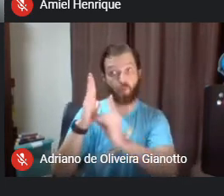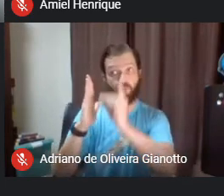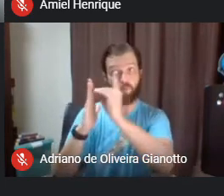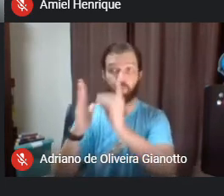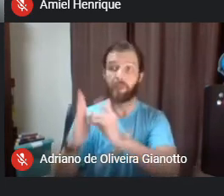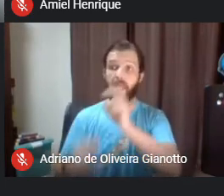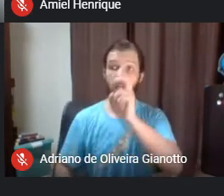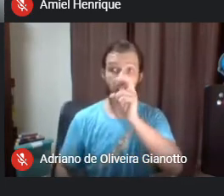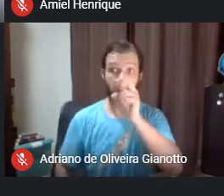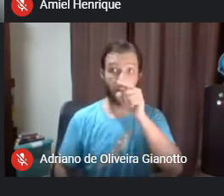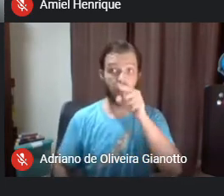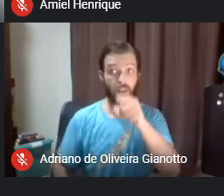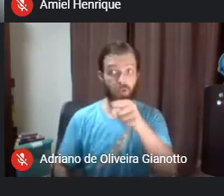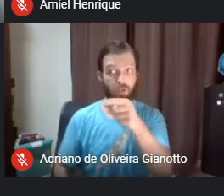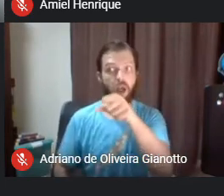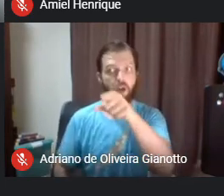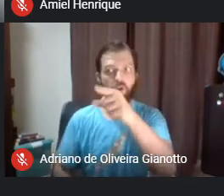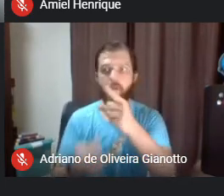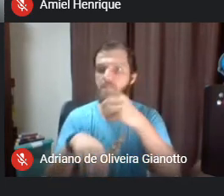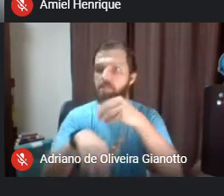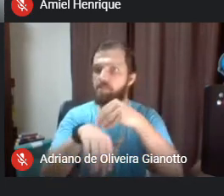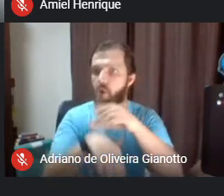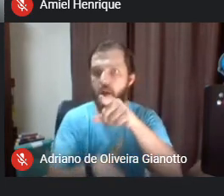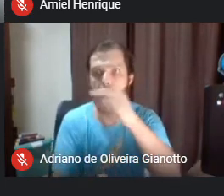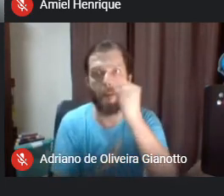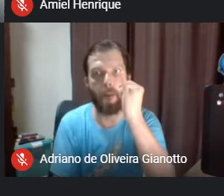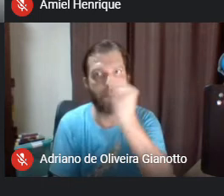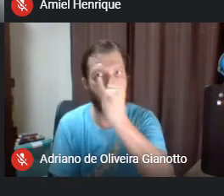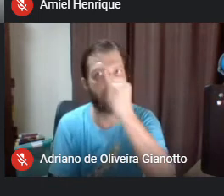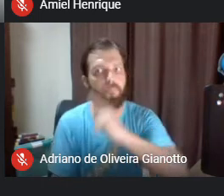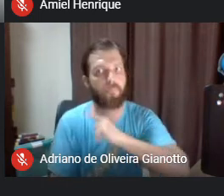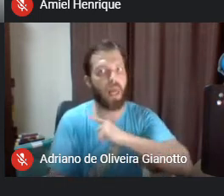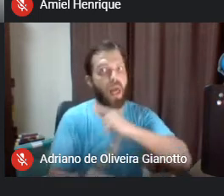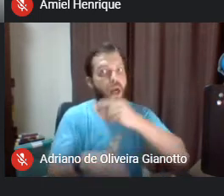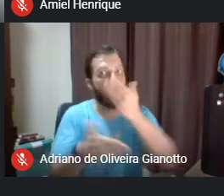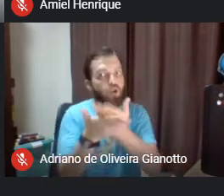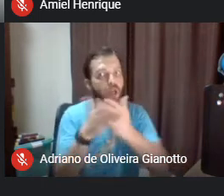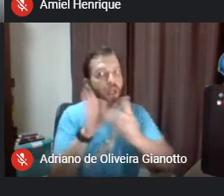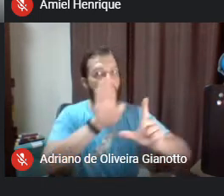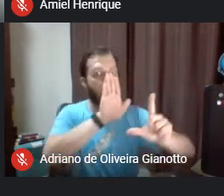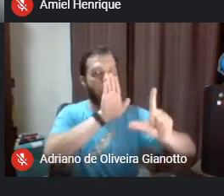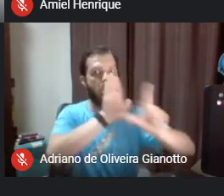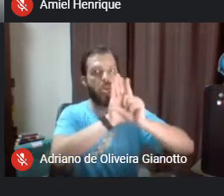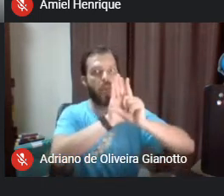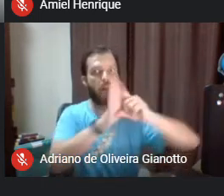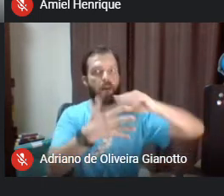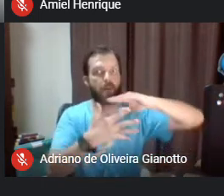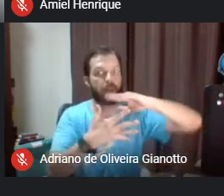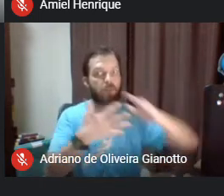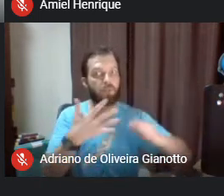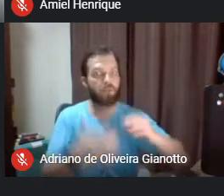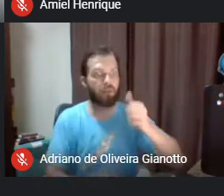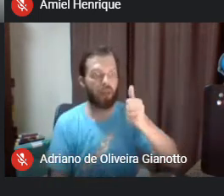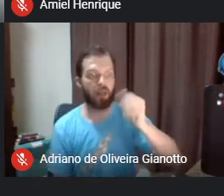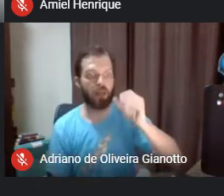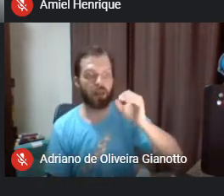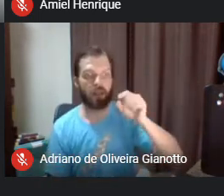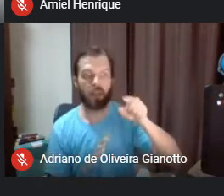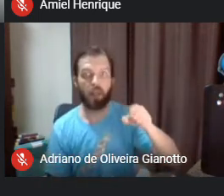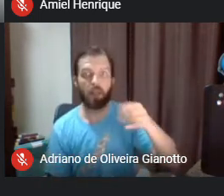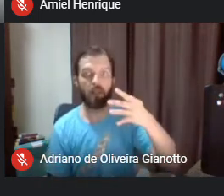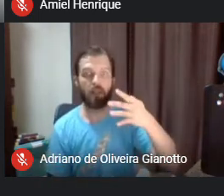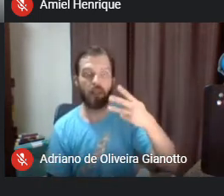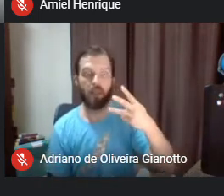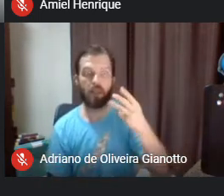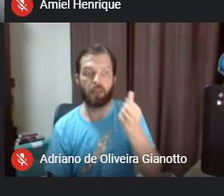Ó, tem o decreto 5, né? Já é extremamente importante vocês estudarem